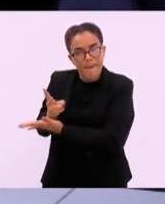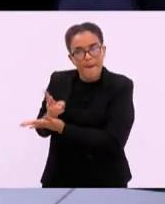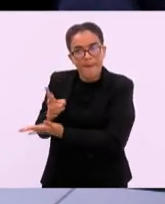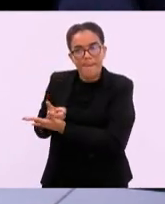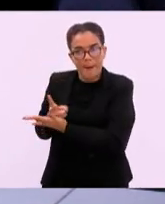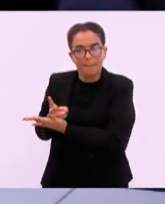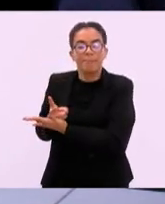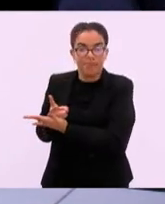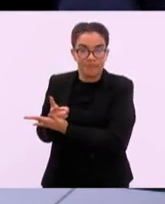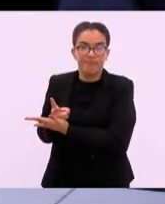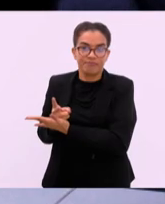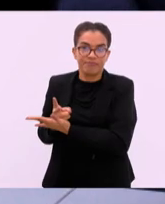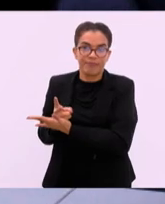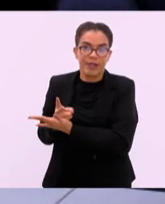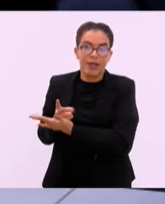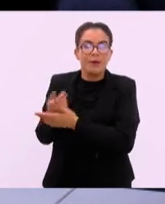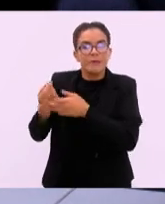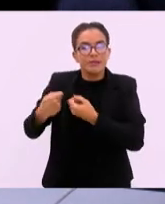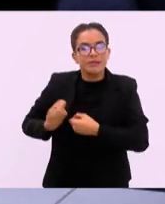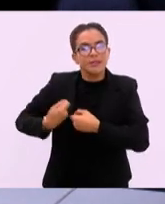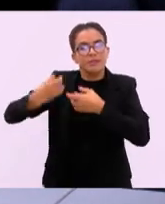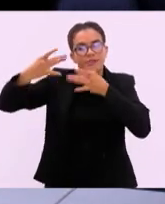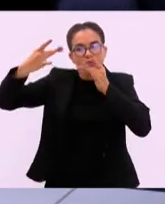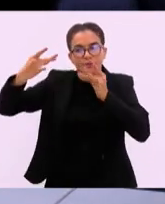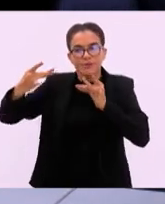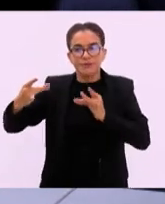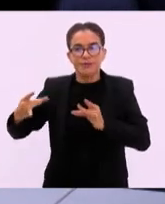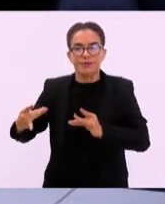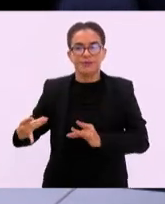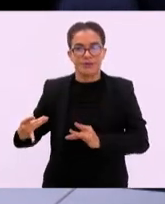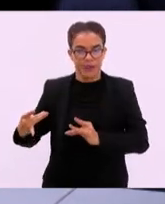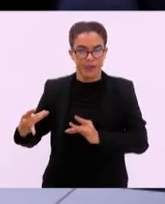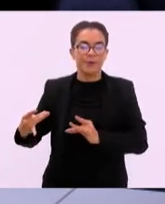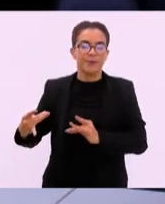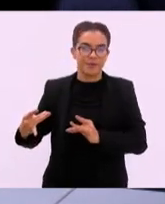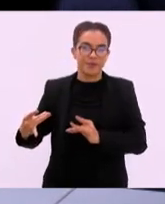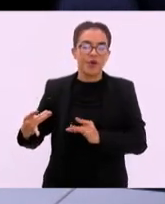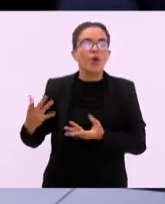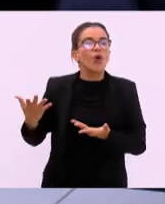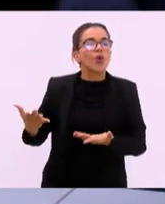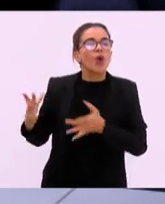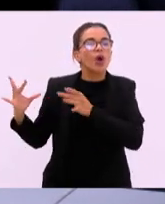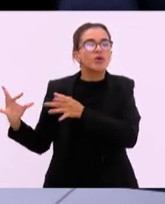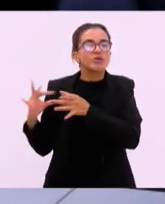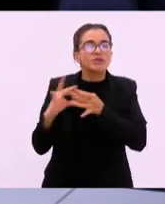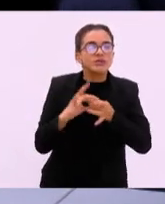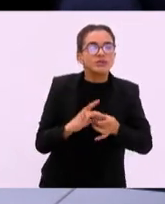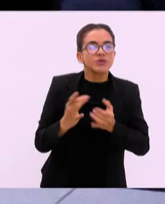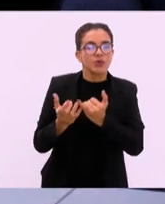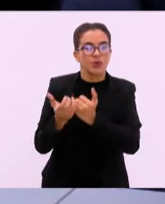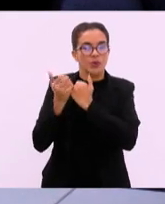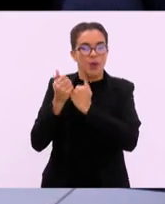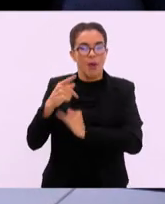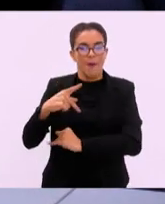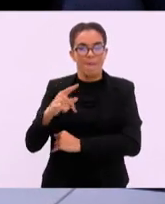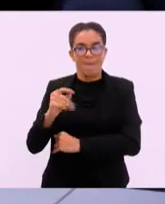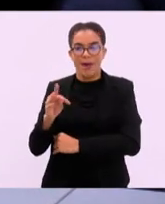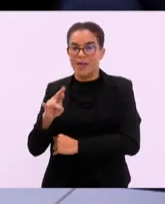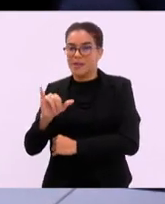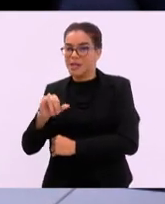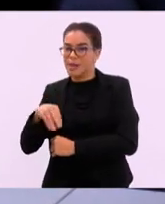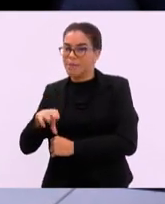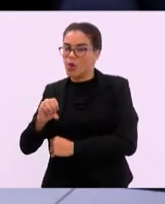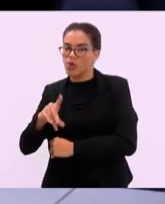acho que ao não afinarmos isso, fica um pouco mais solto, né? Mas qual é o sentido do patrimônio imaterial? É só a gente